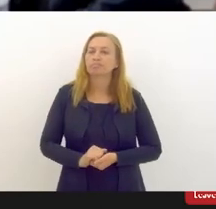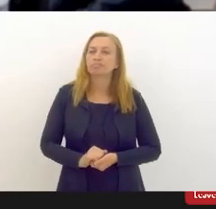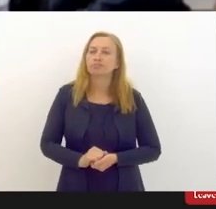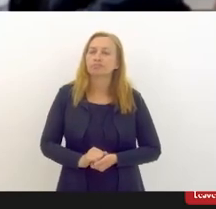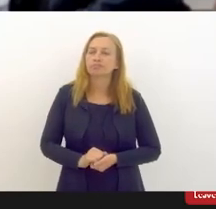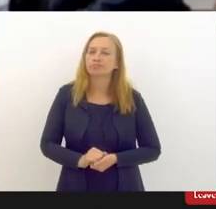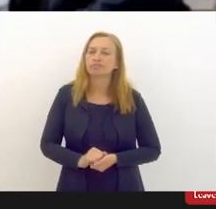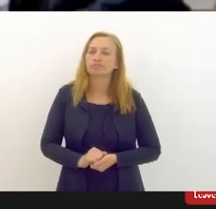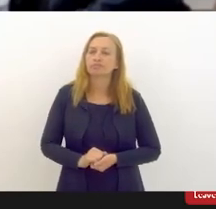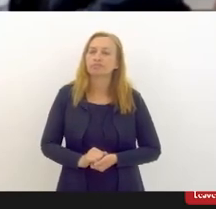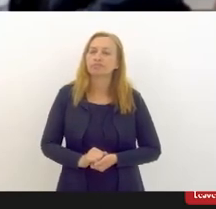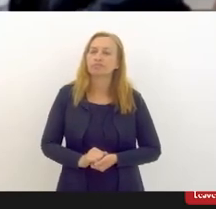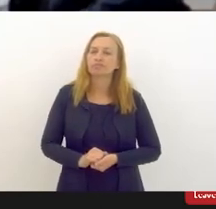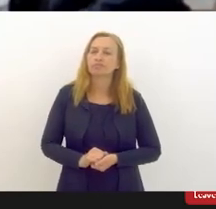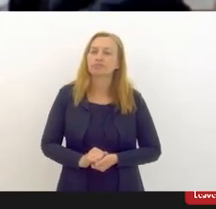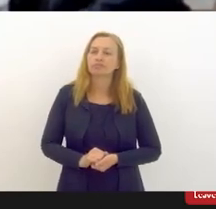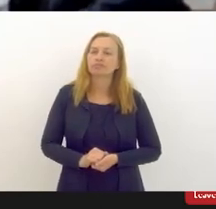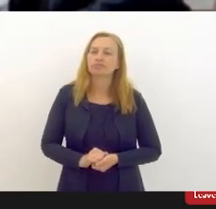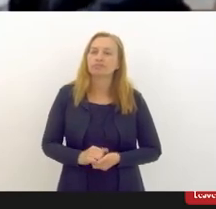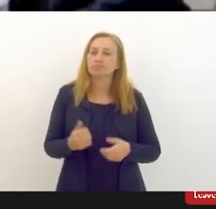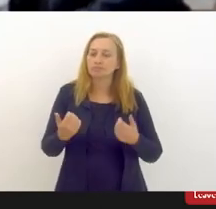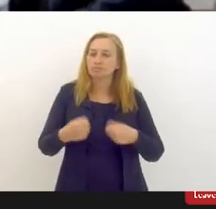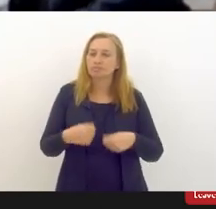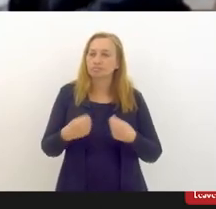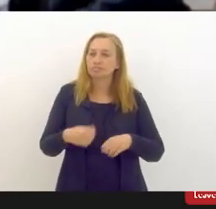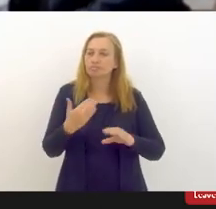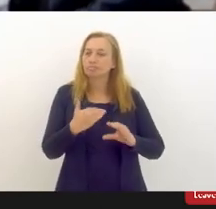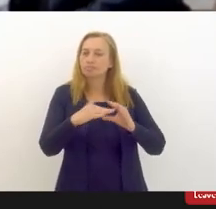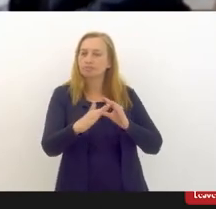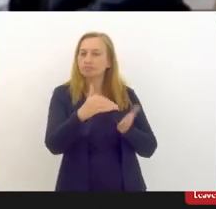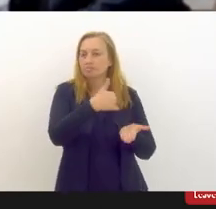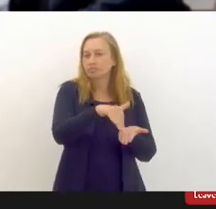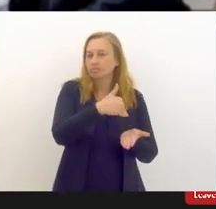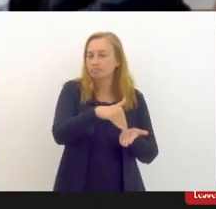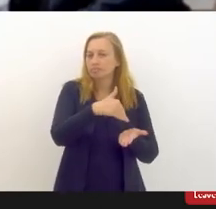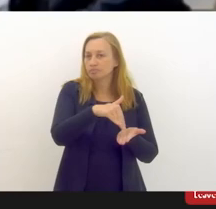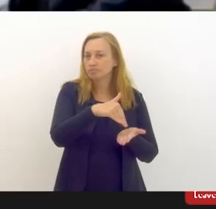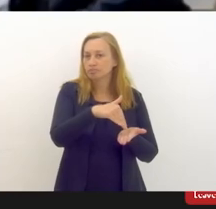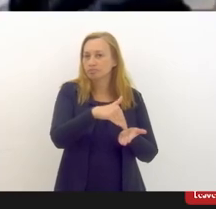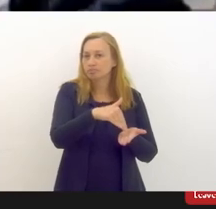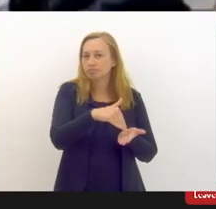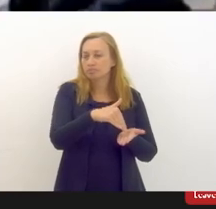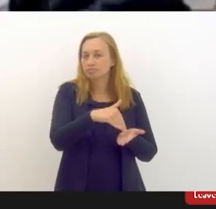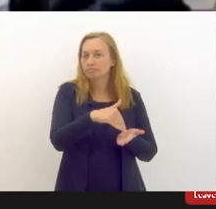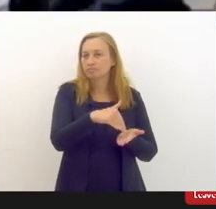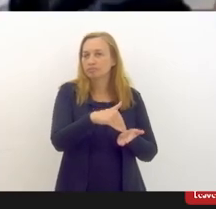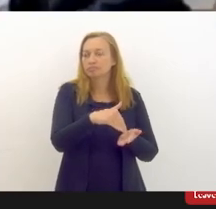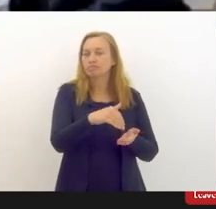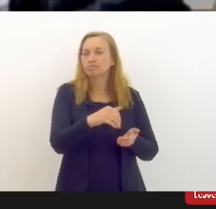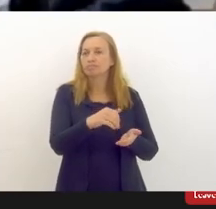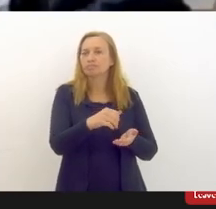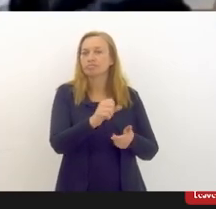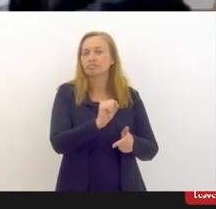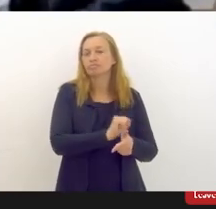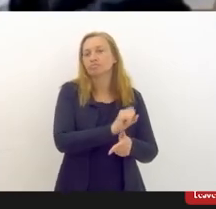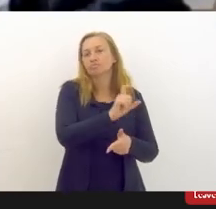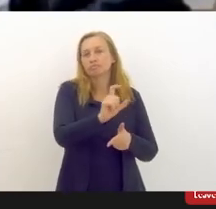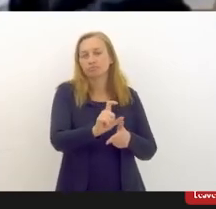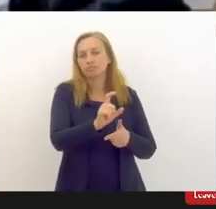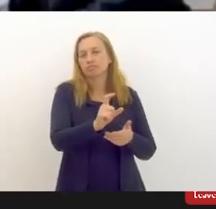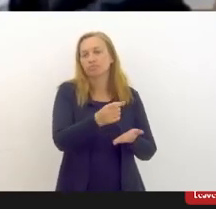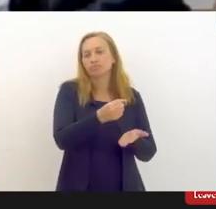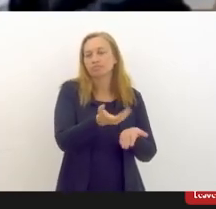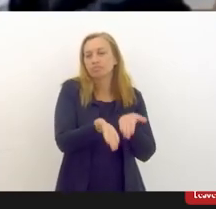A demanda ela vai ser passada para Secretaria Executiva, que cuida da gestão dos contratos, e a gente tem